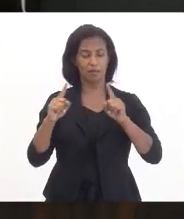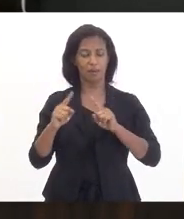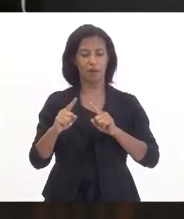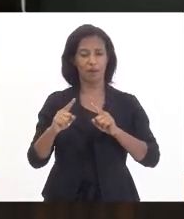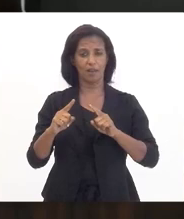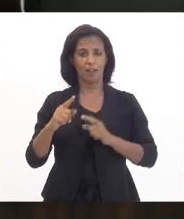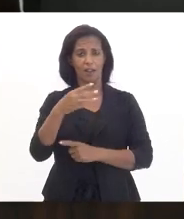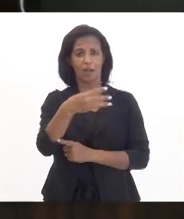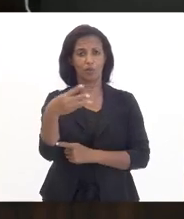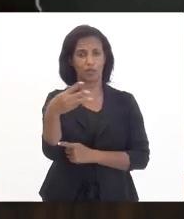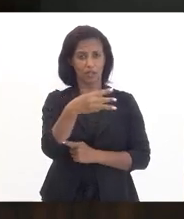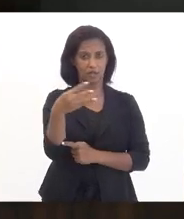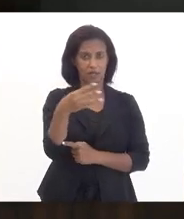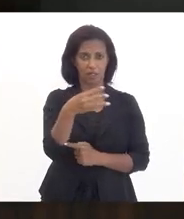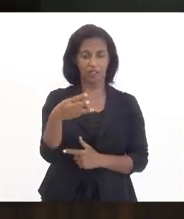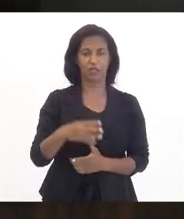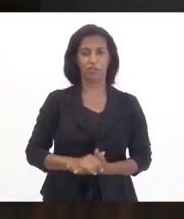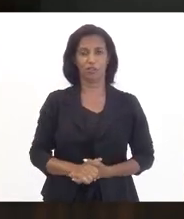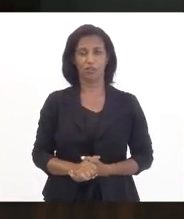ao